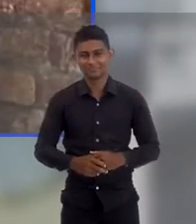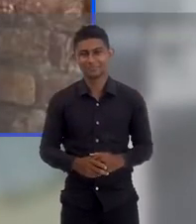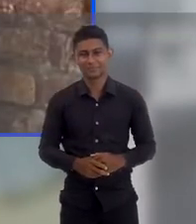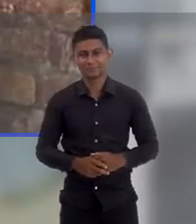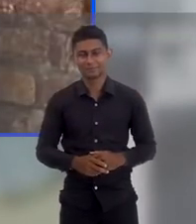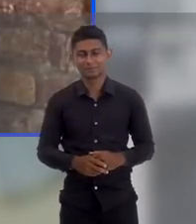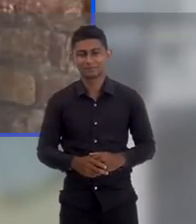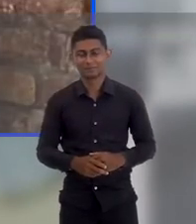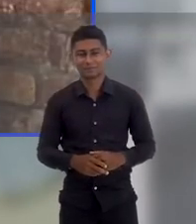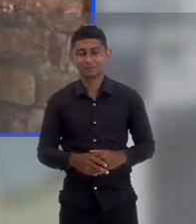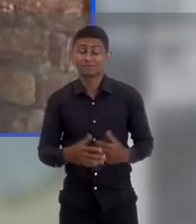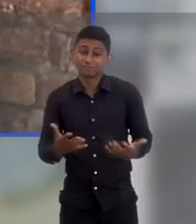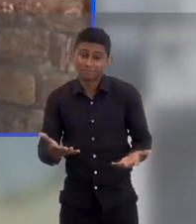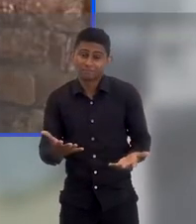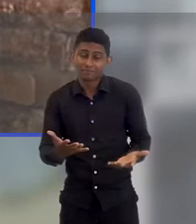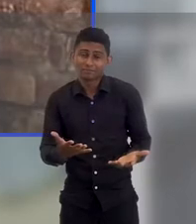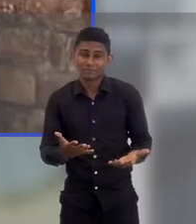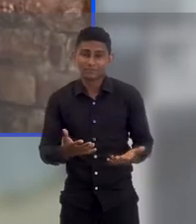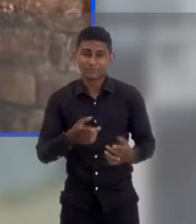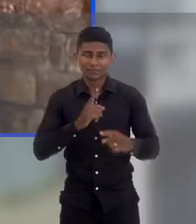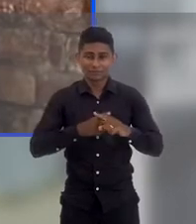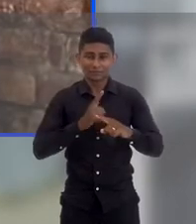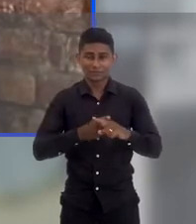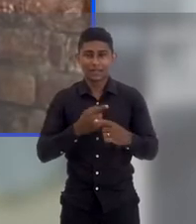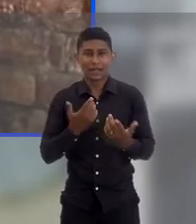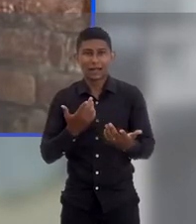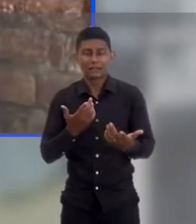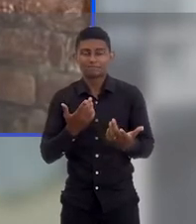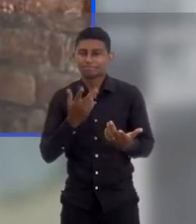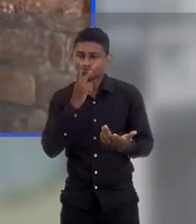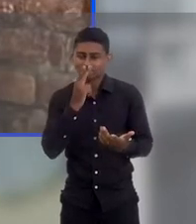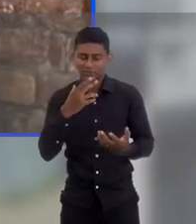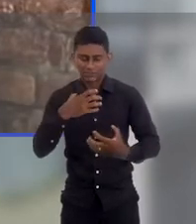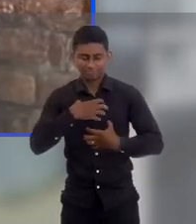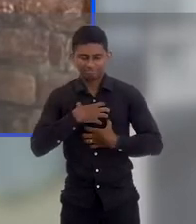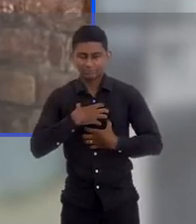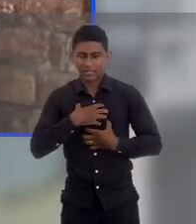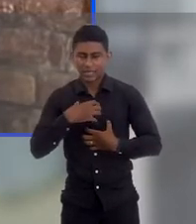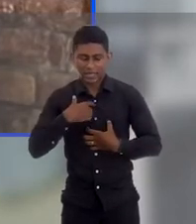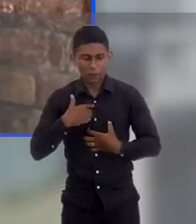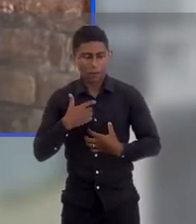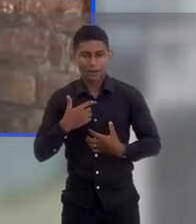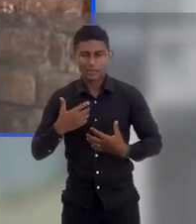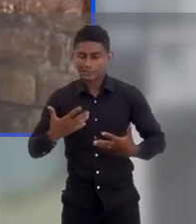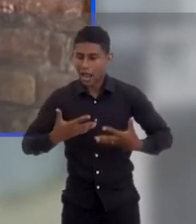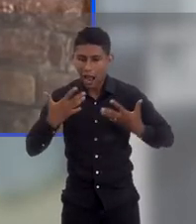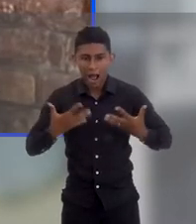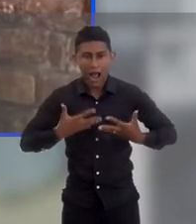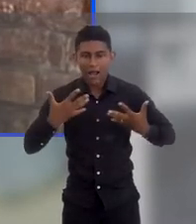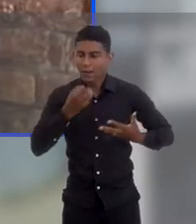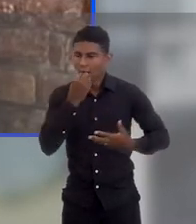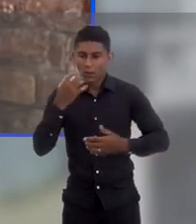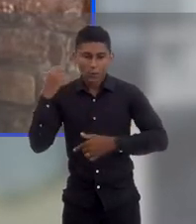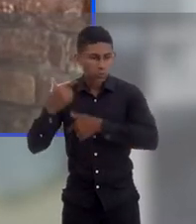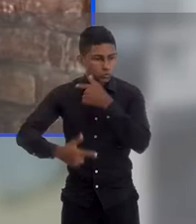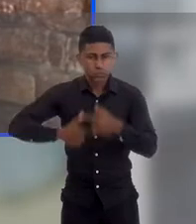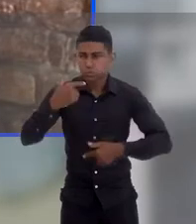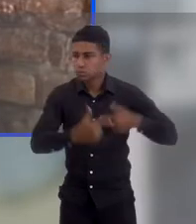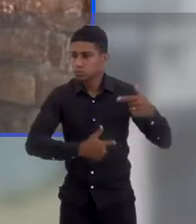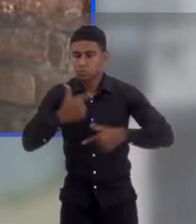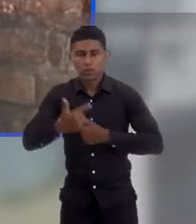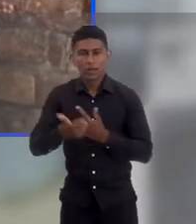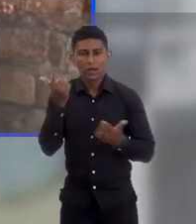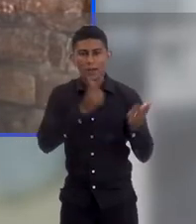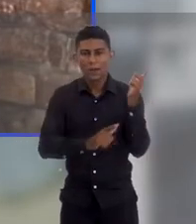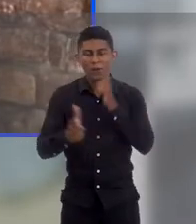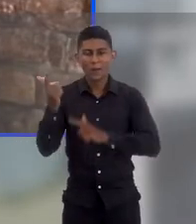em alguma coisa, portanto apaixonado por essa coisa, para que eu consiga trabalhar, ser